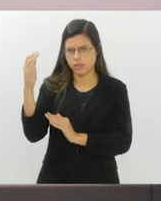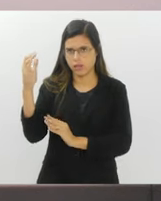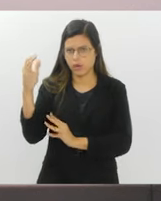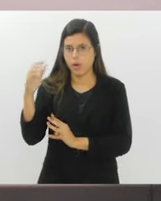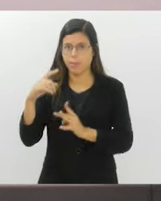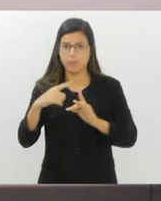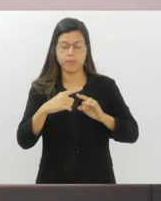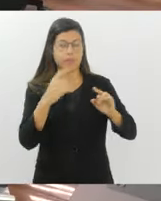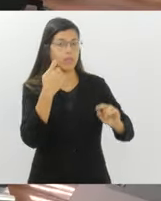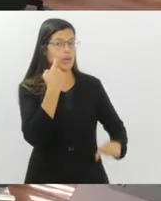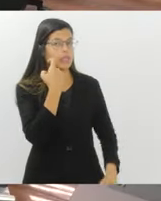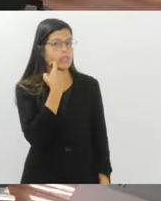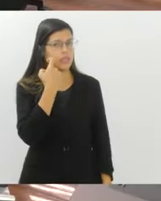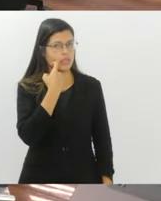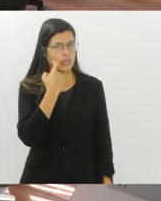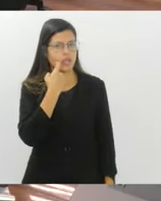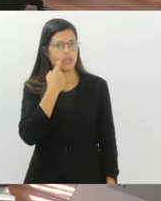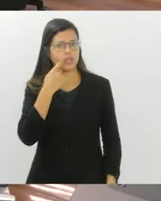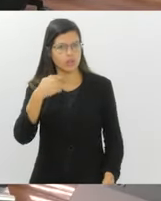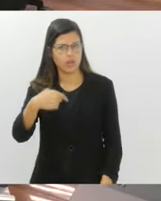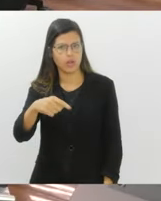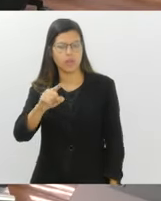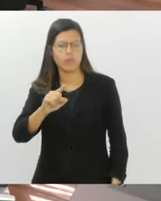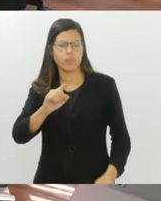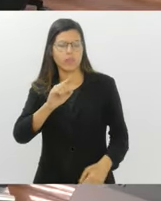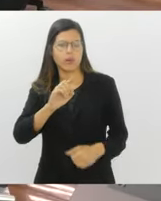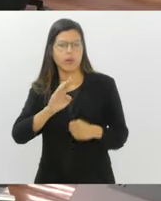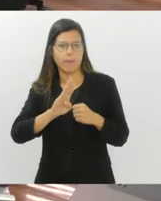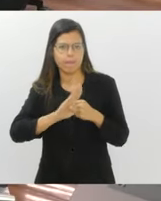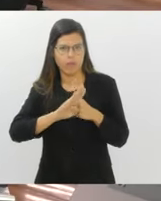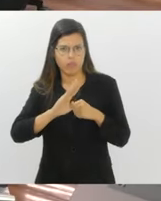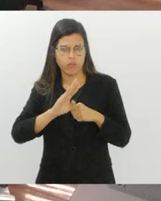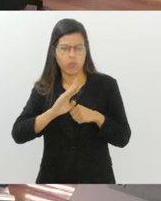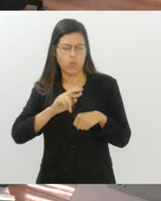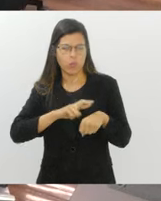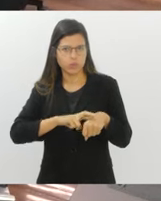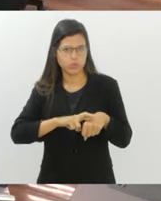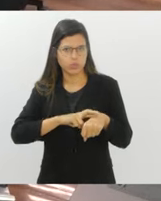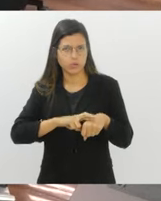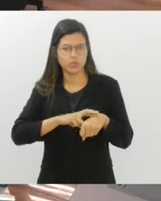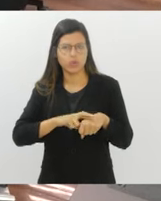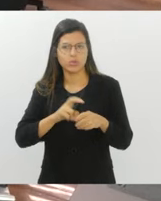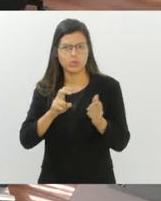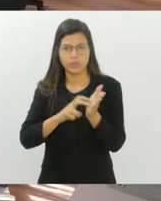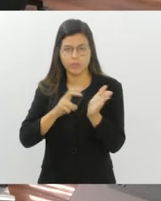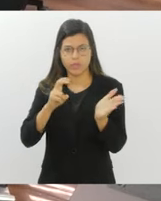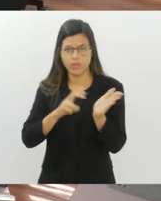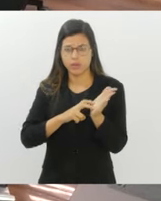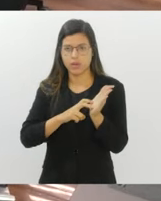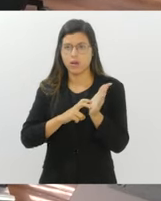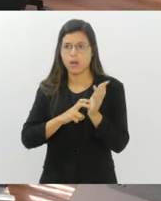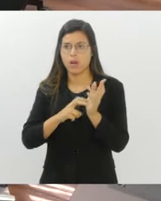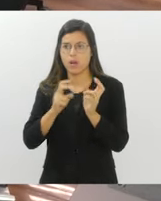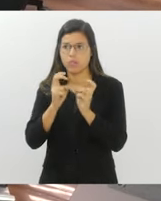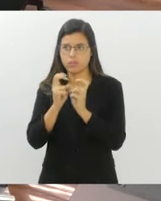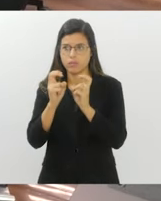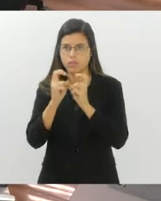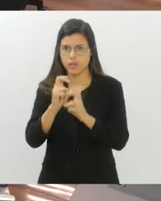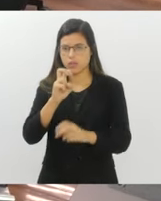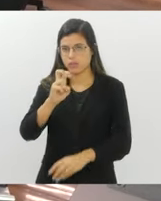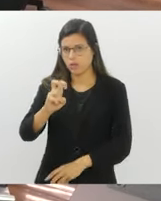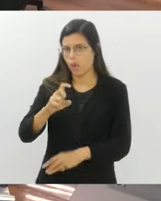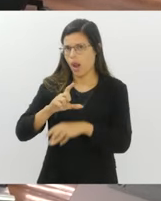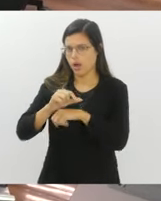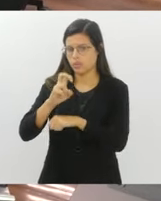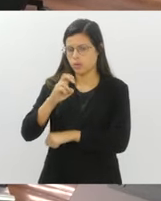oportunidade, fui a Belford Roxo, 5:30 da manhã, e tive a oportunidade na hora que falar. Eu peguei um trem de 5:30 da manhã em Belford